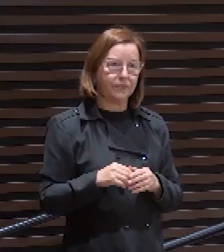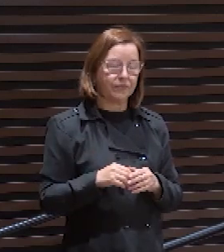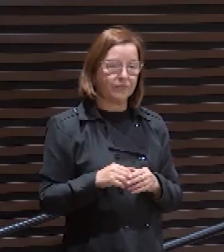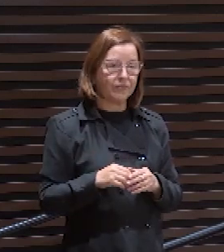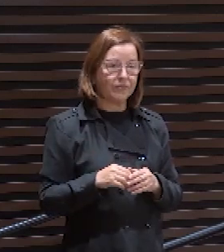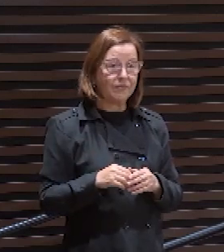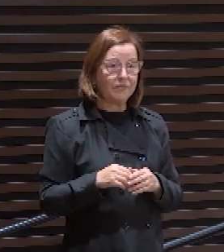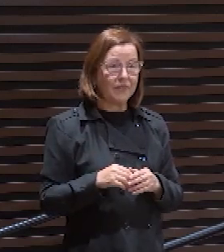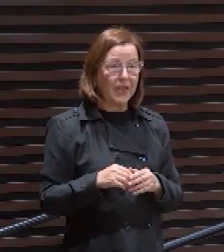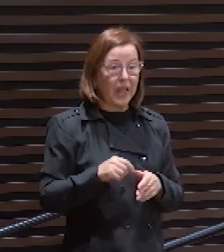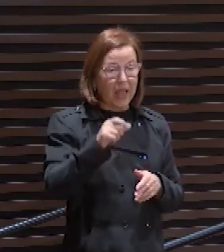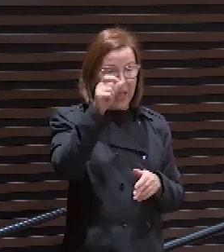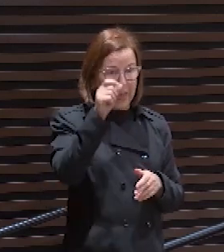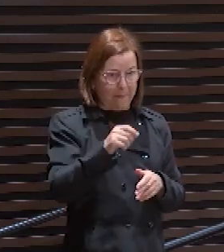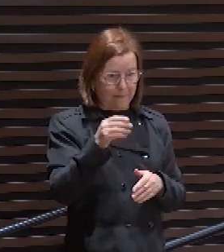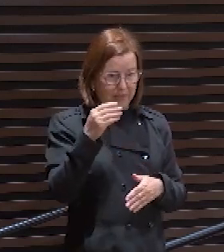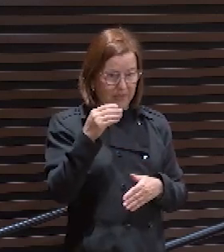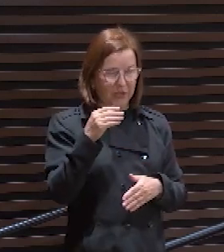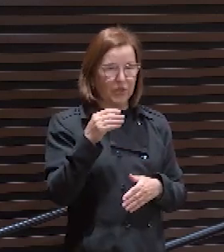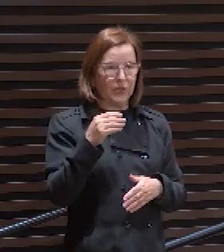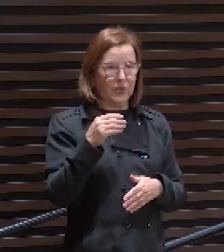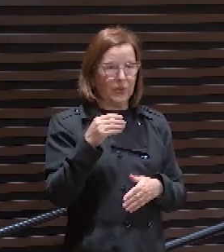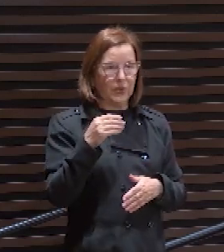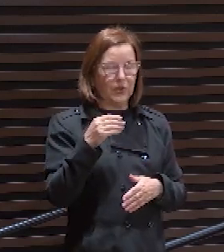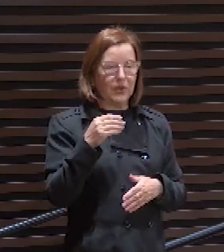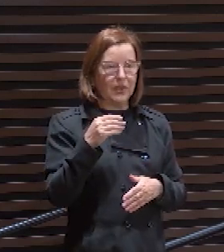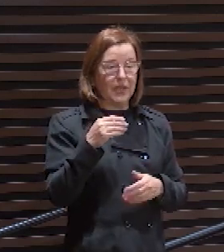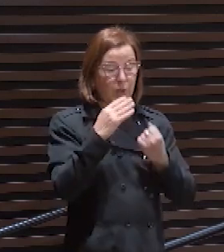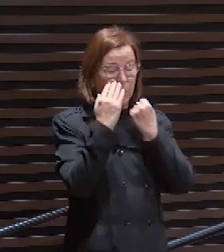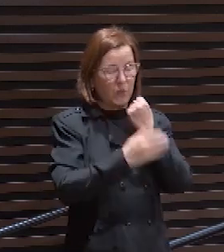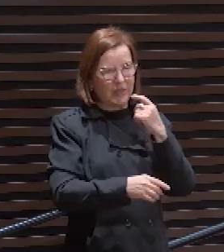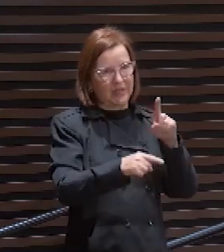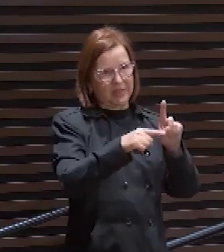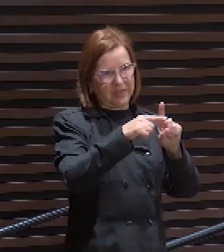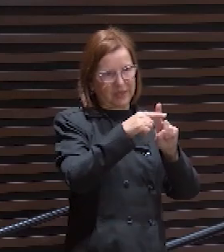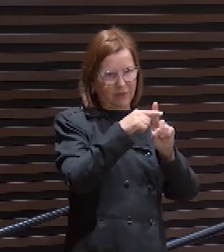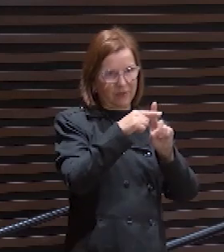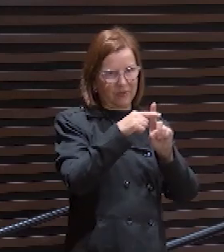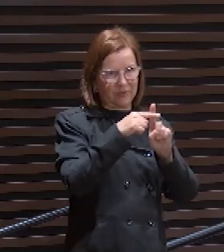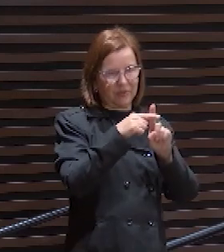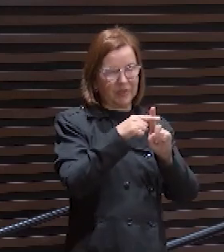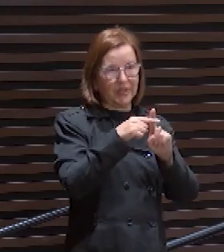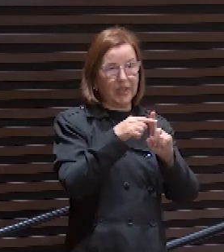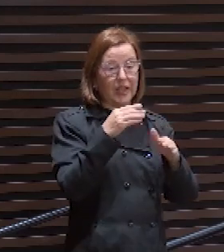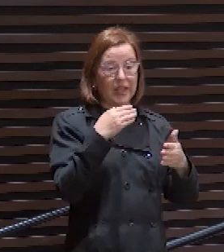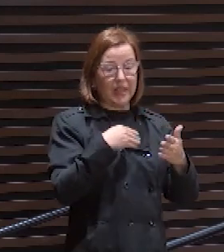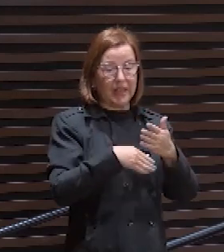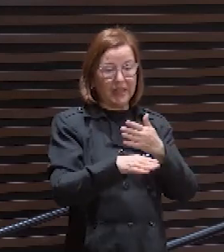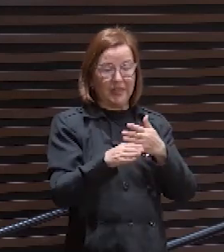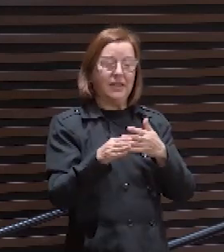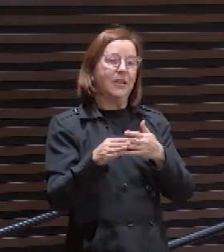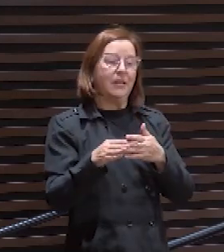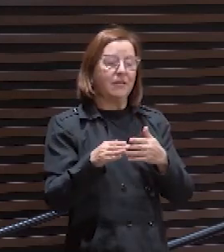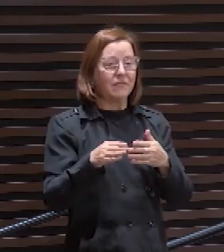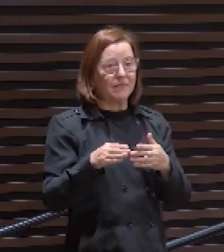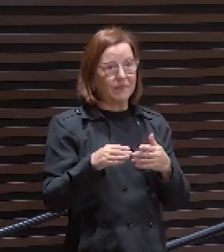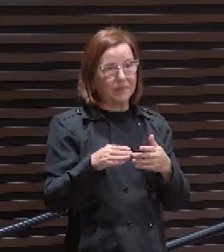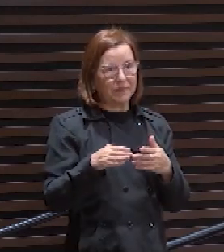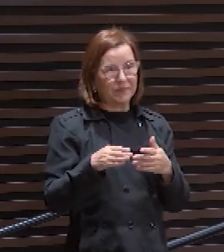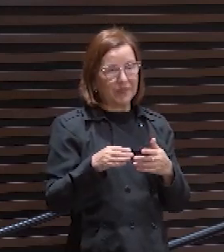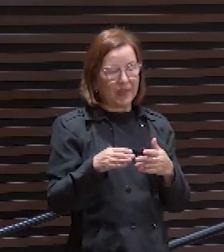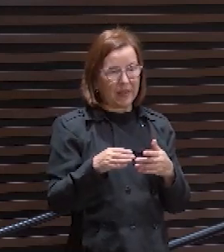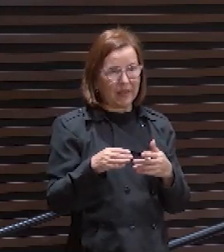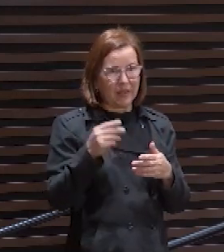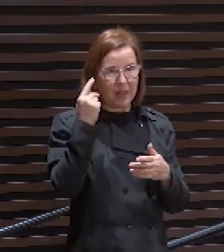se vê forçado a tomar e carregar sua própria cruz para o lugar de execução. Não obstante o que o condenado